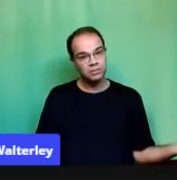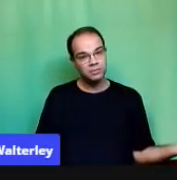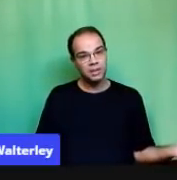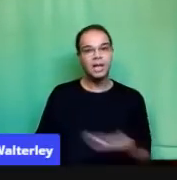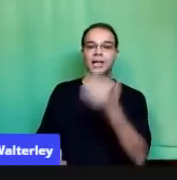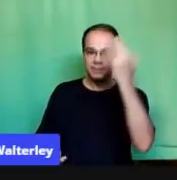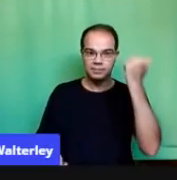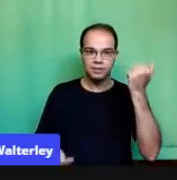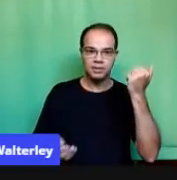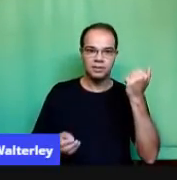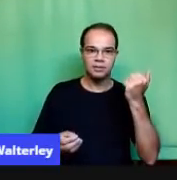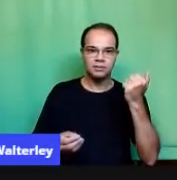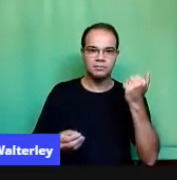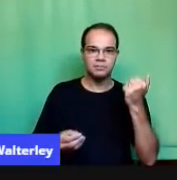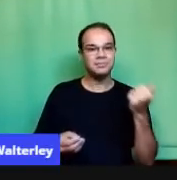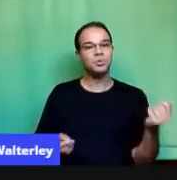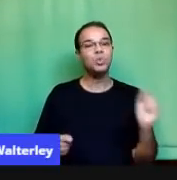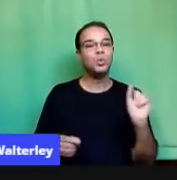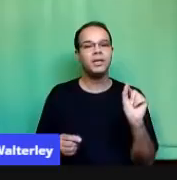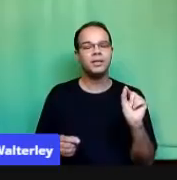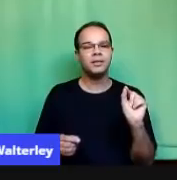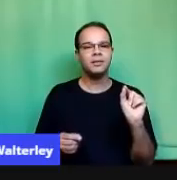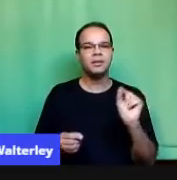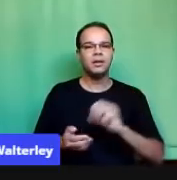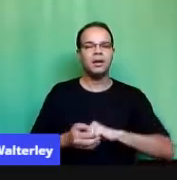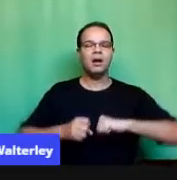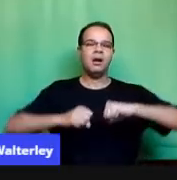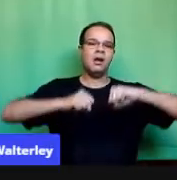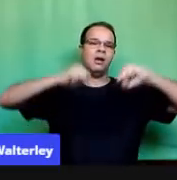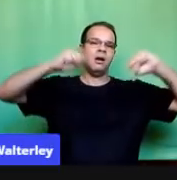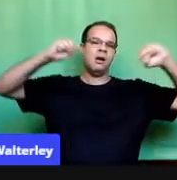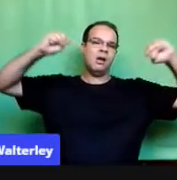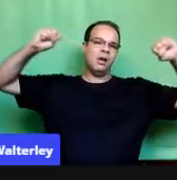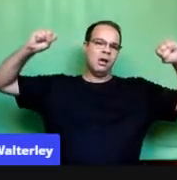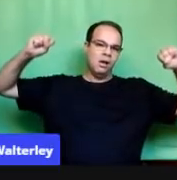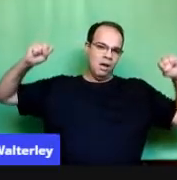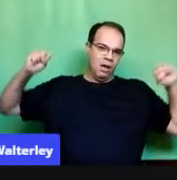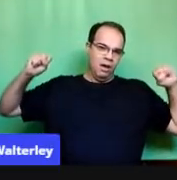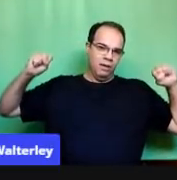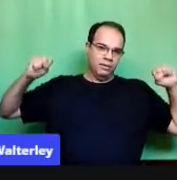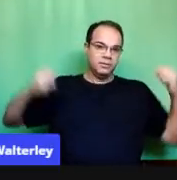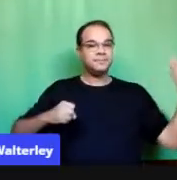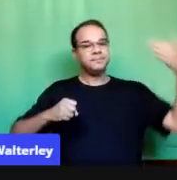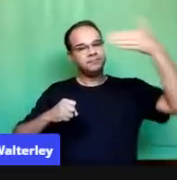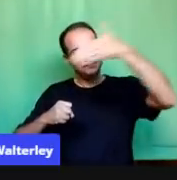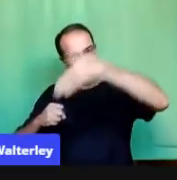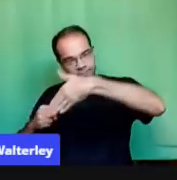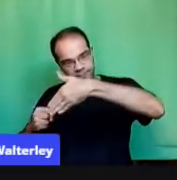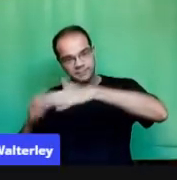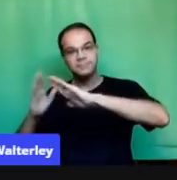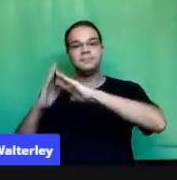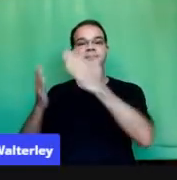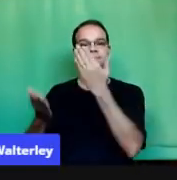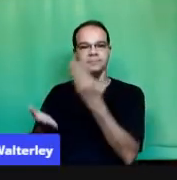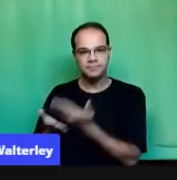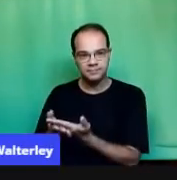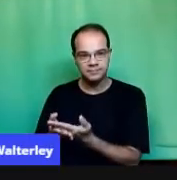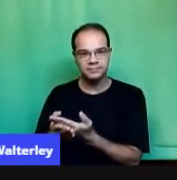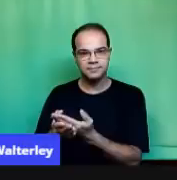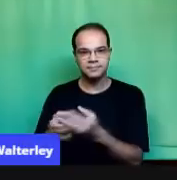eu jantei, eu dormi, eu acordei de novo. Isso foi um dia.